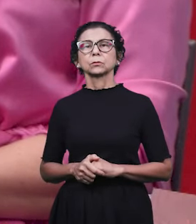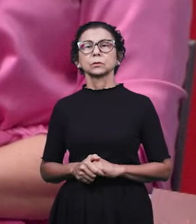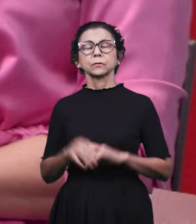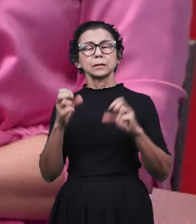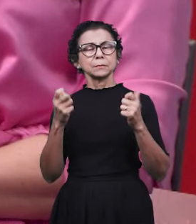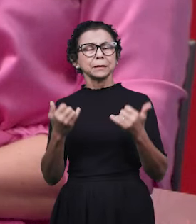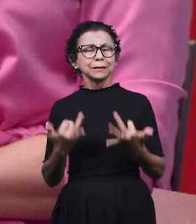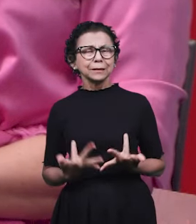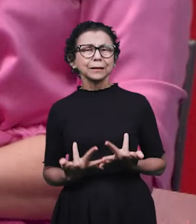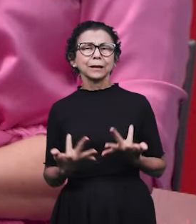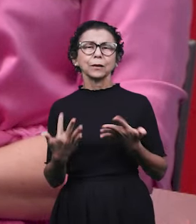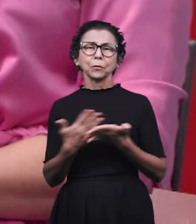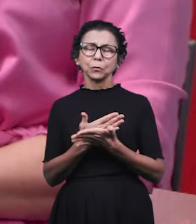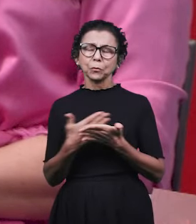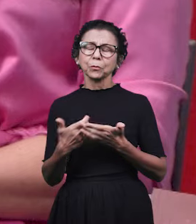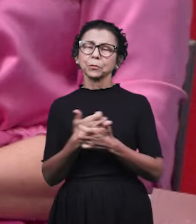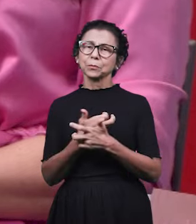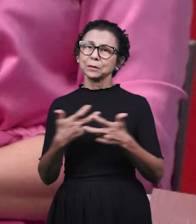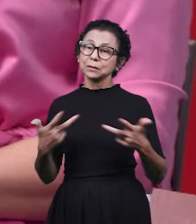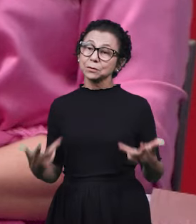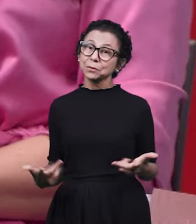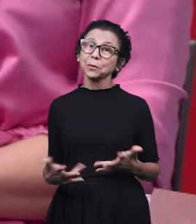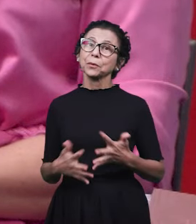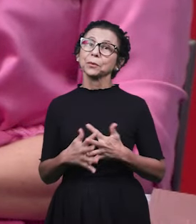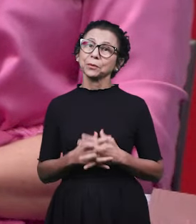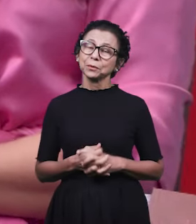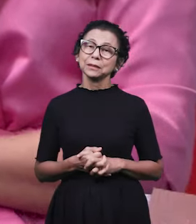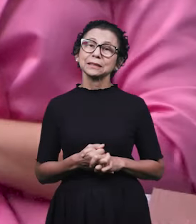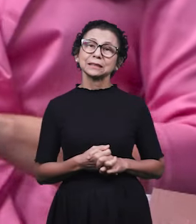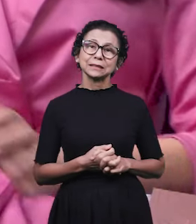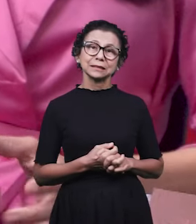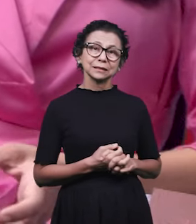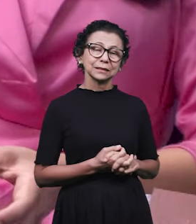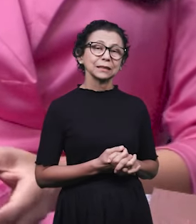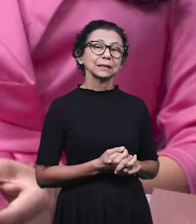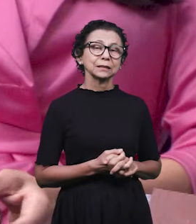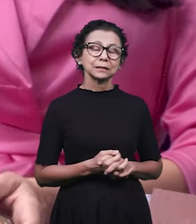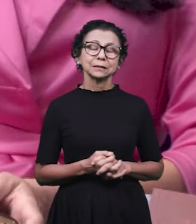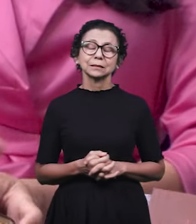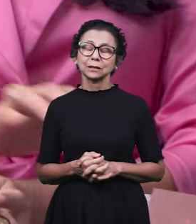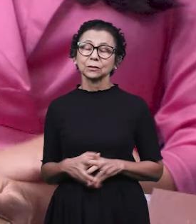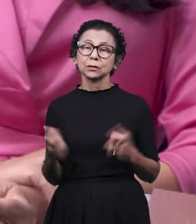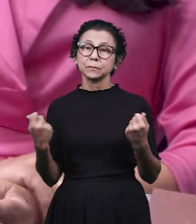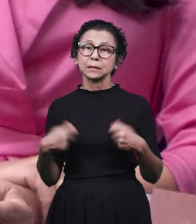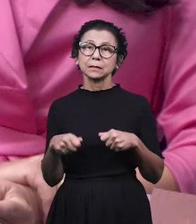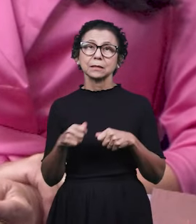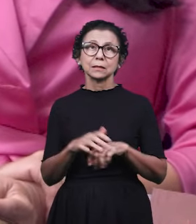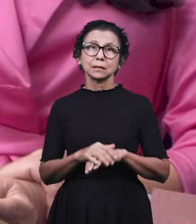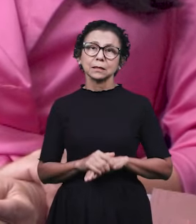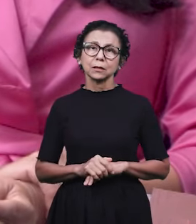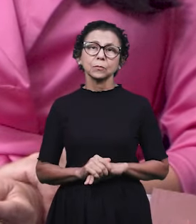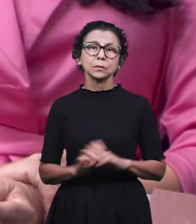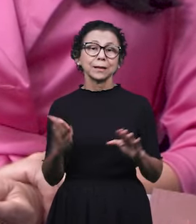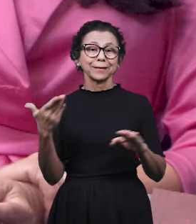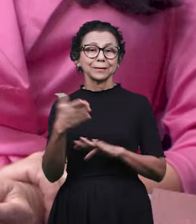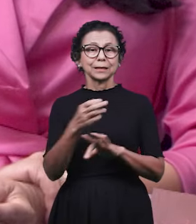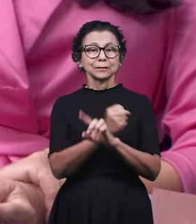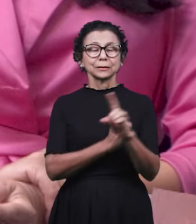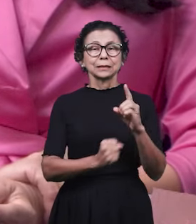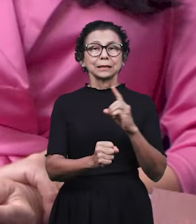estamos ali para passar um tempo e alcançar um diploma, porque a gente precisa dar uma resposta para a sociedade. Então, é feito